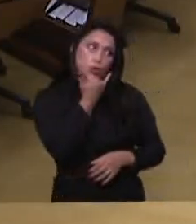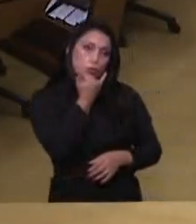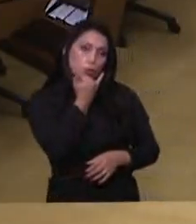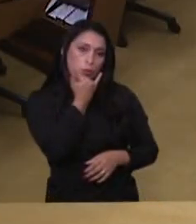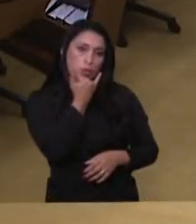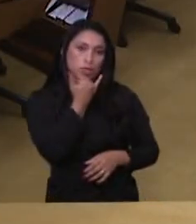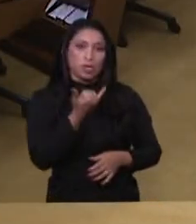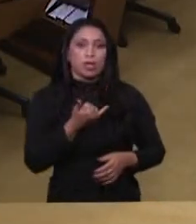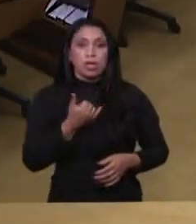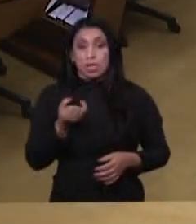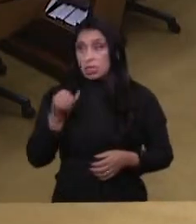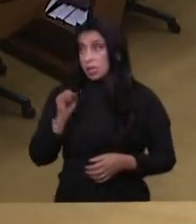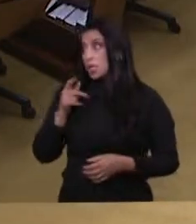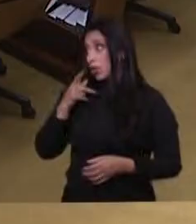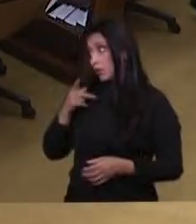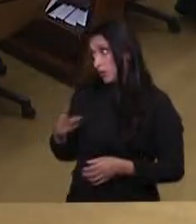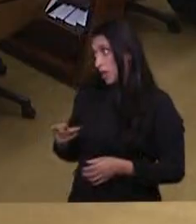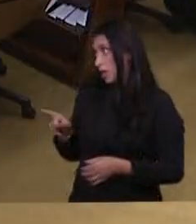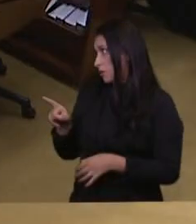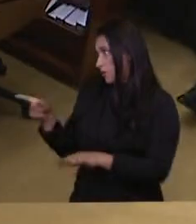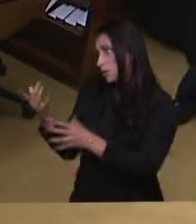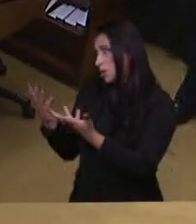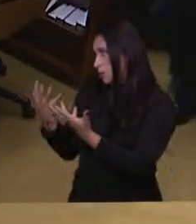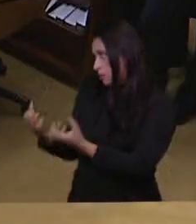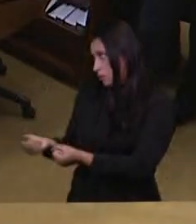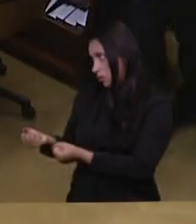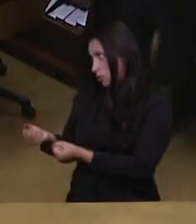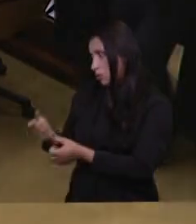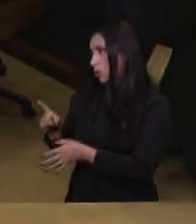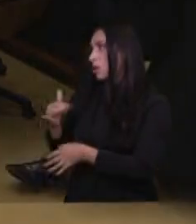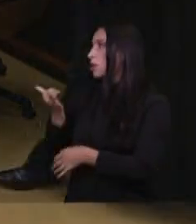coisa também eu fiz de modo indevido, tenha minhas desculpas.